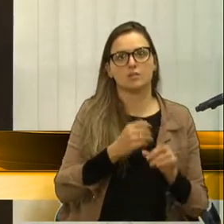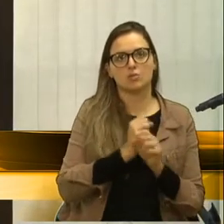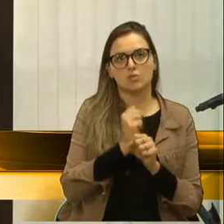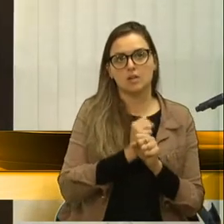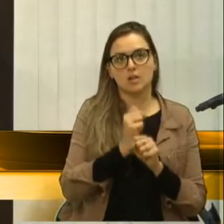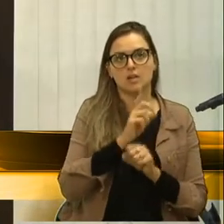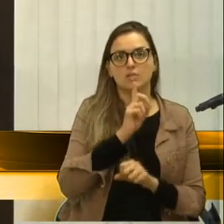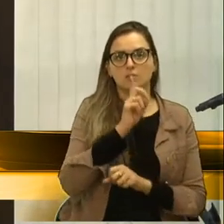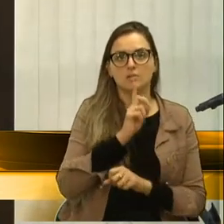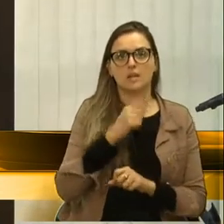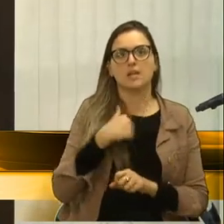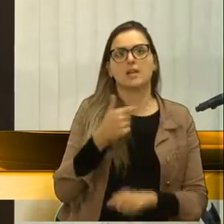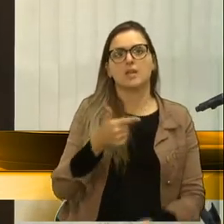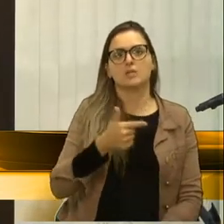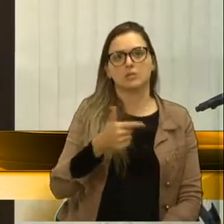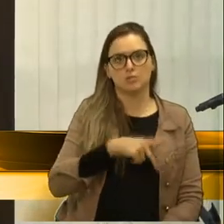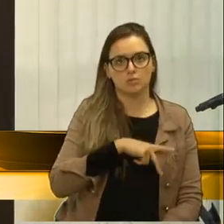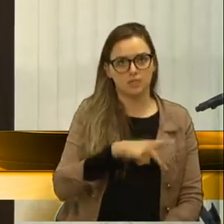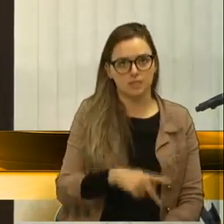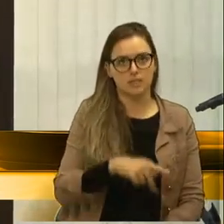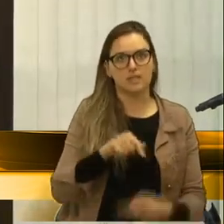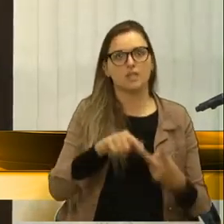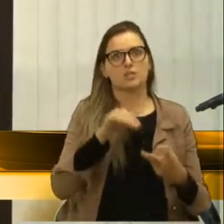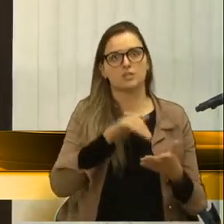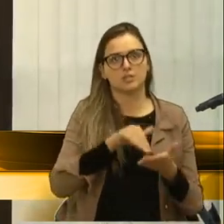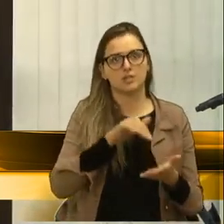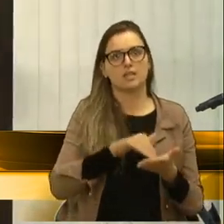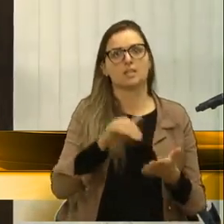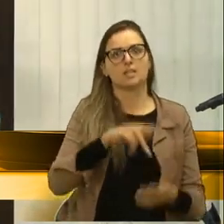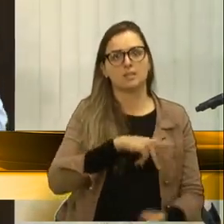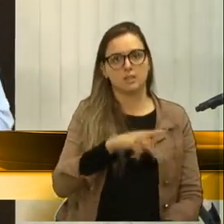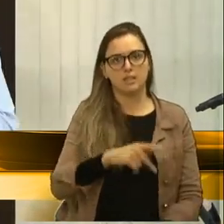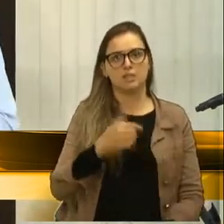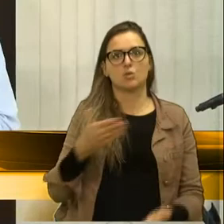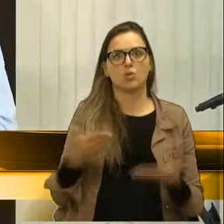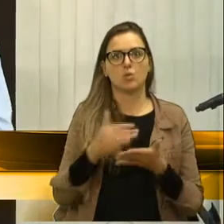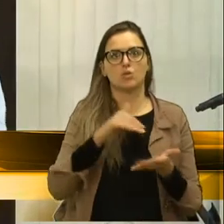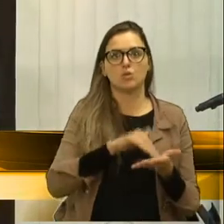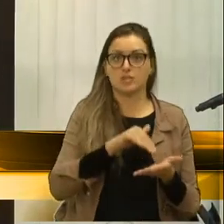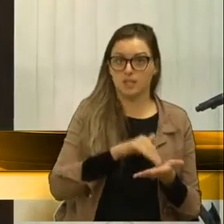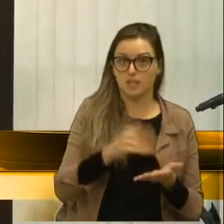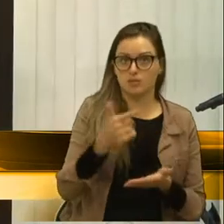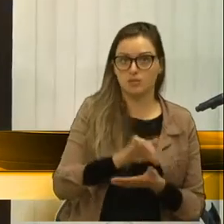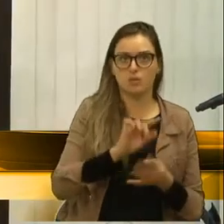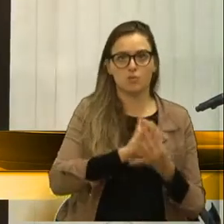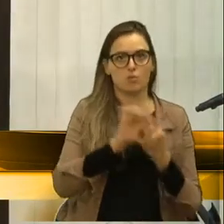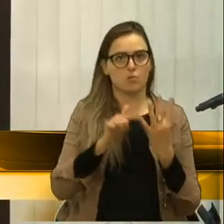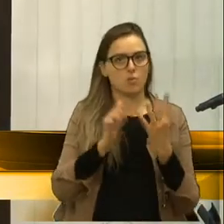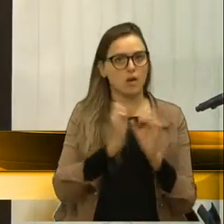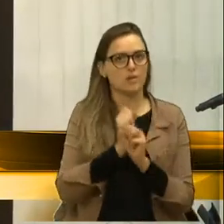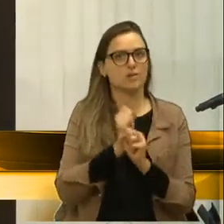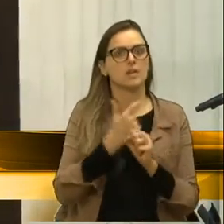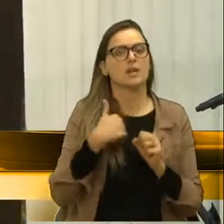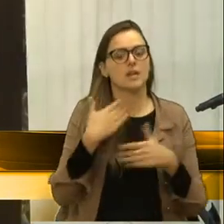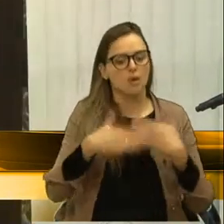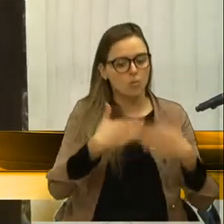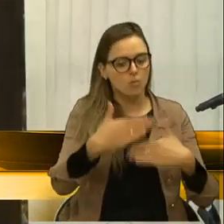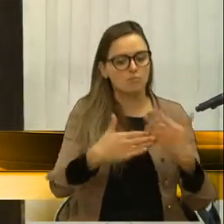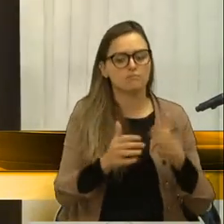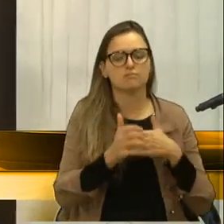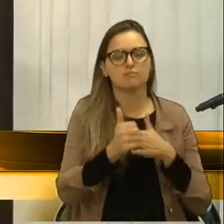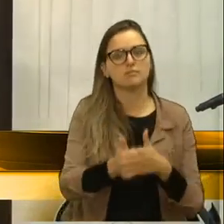Eu fui vice-presidente, fui secretário, fui presidente e hoje sou secretário. Então, eu acompanhei esses processos